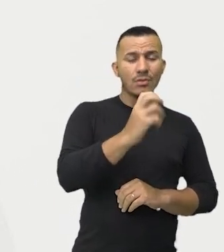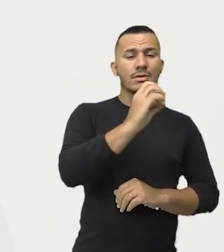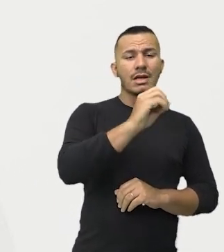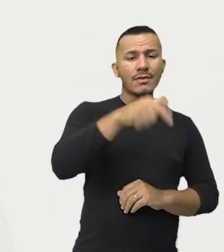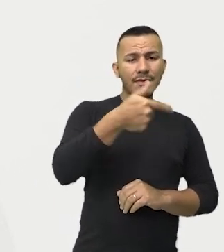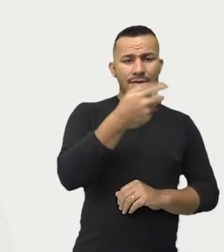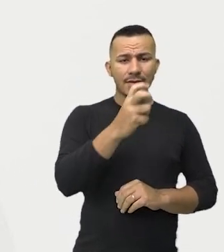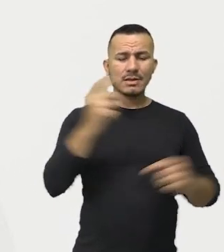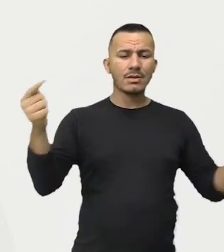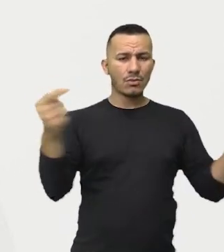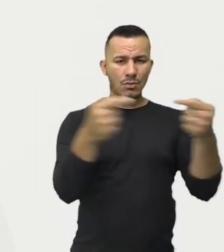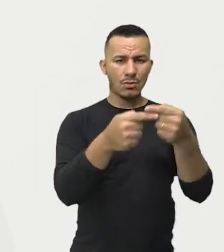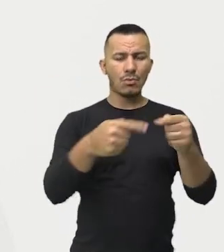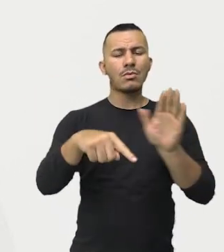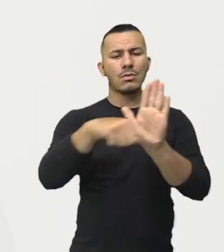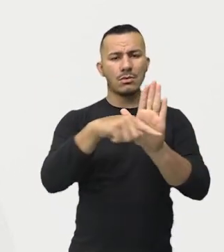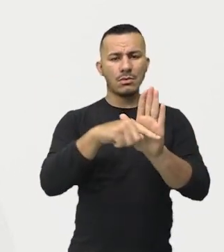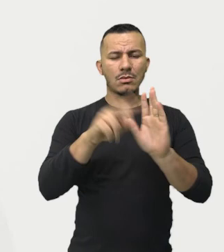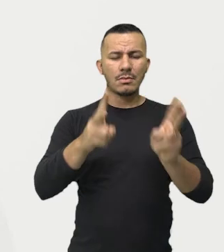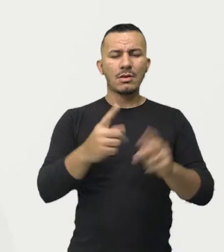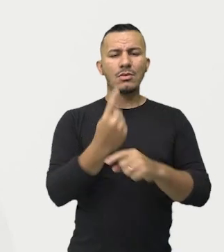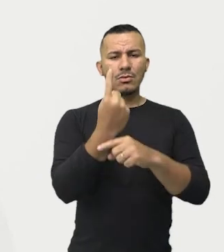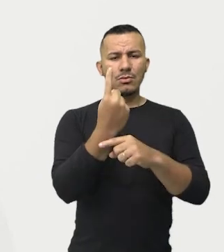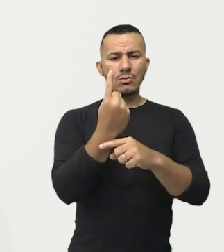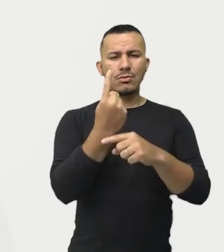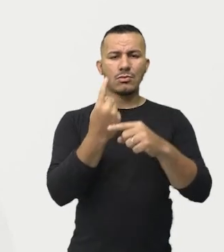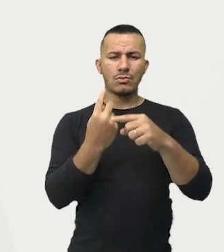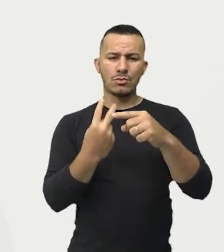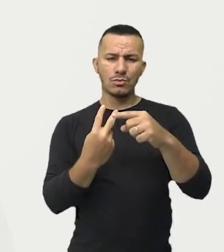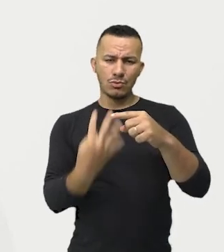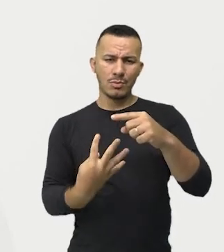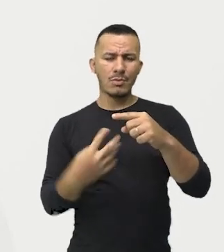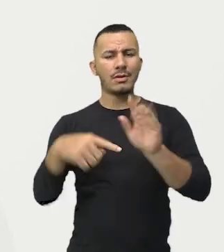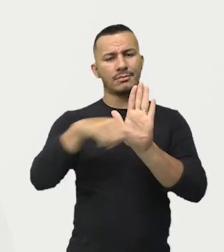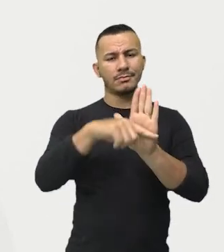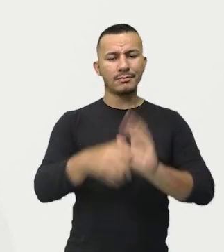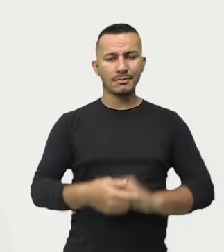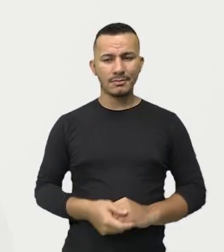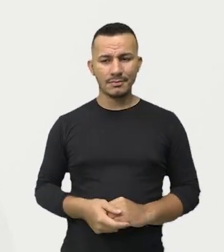fração menos 1 sobre 4.